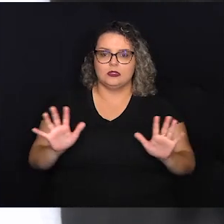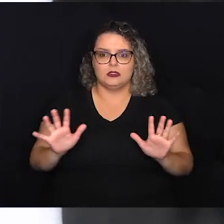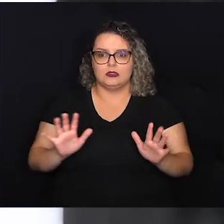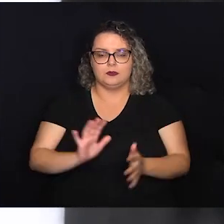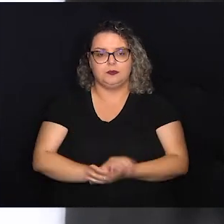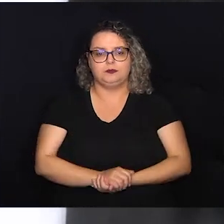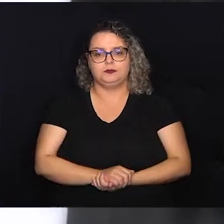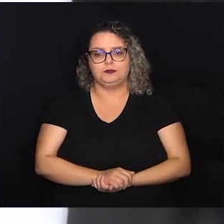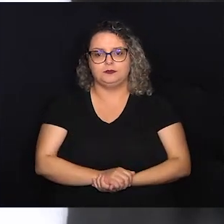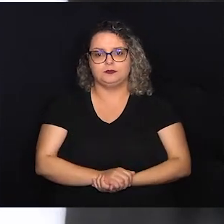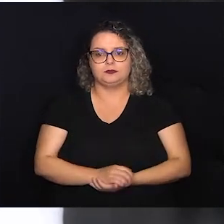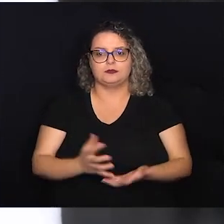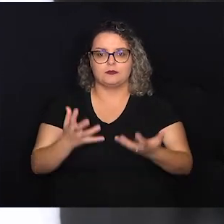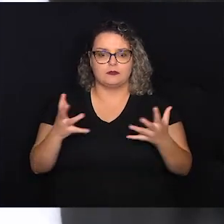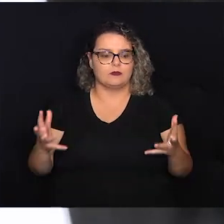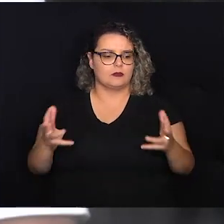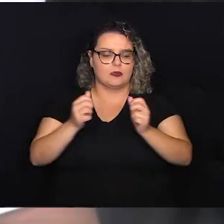outro.